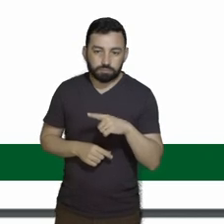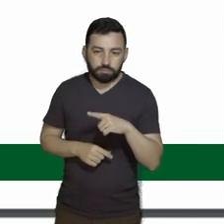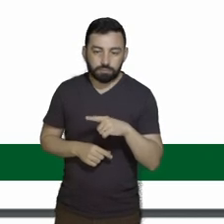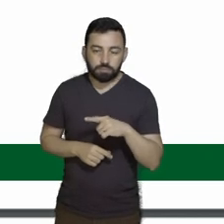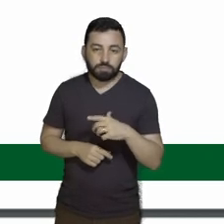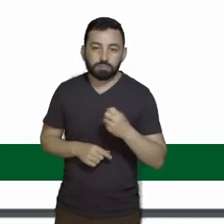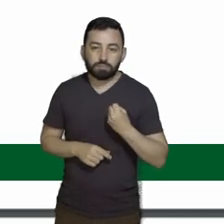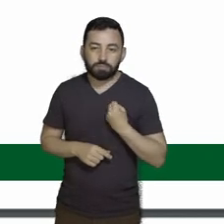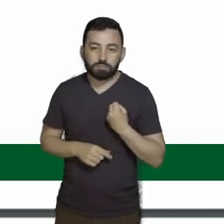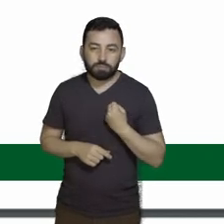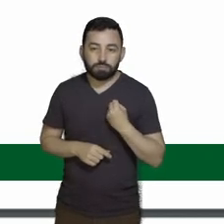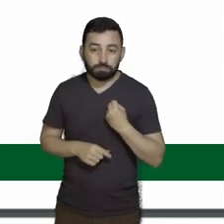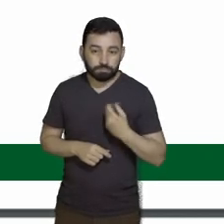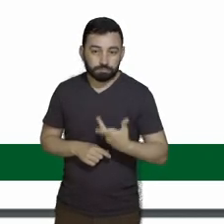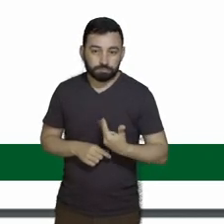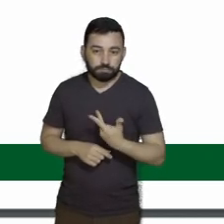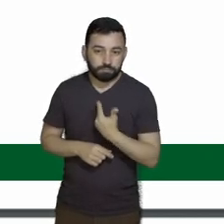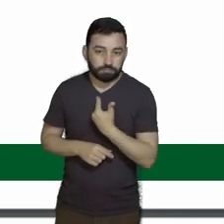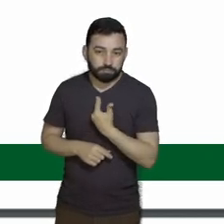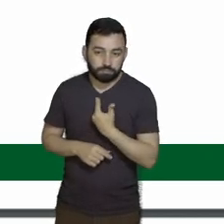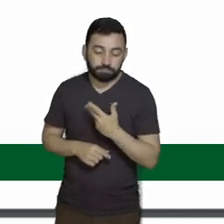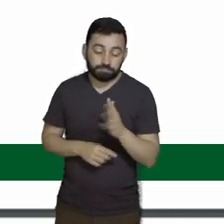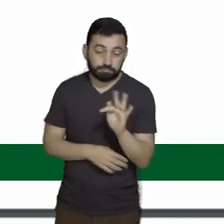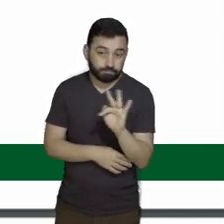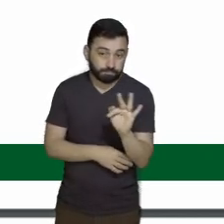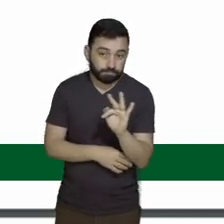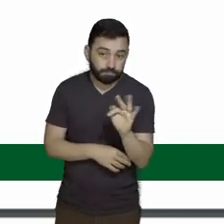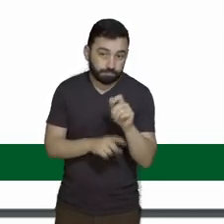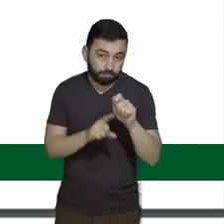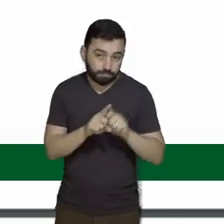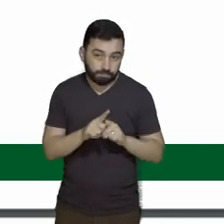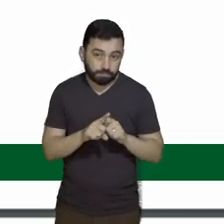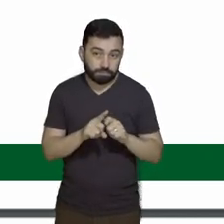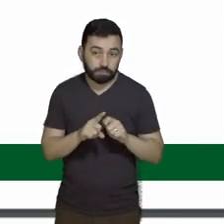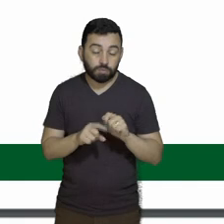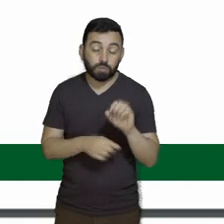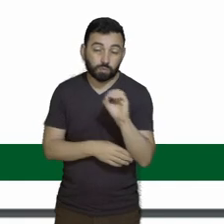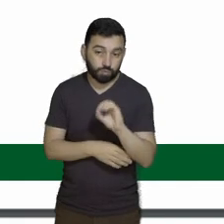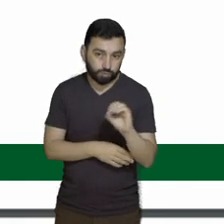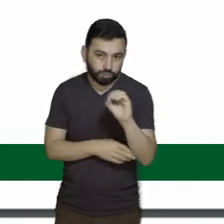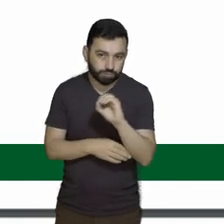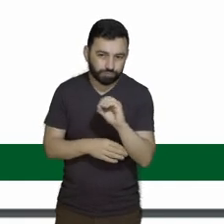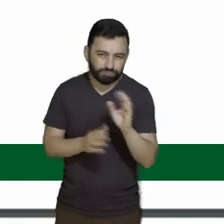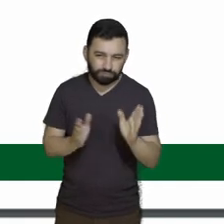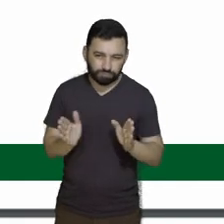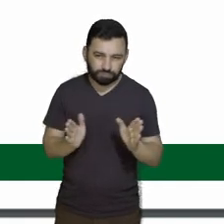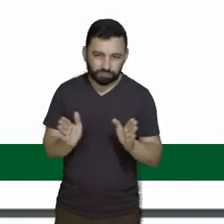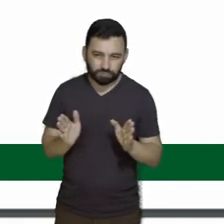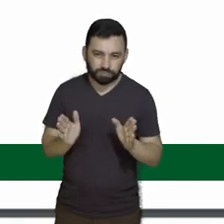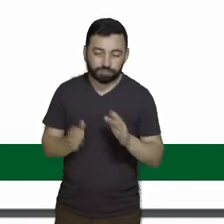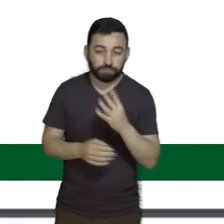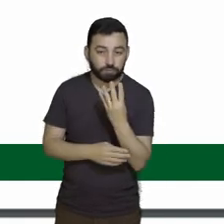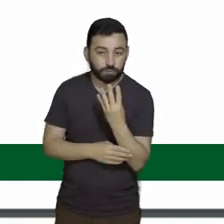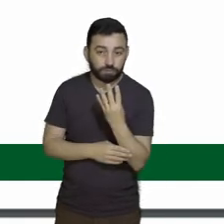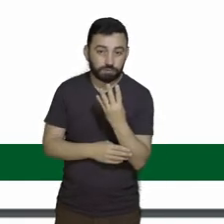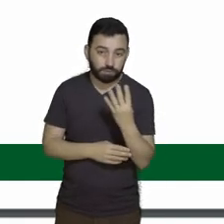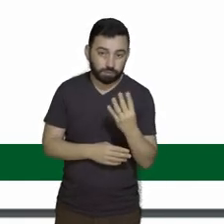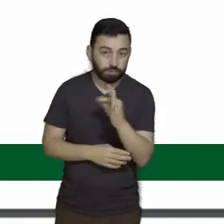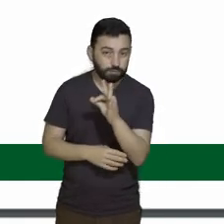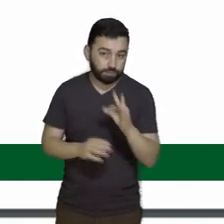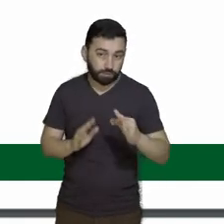números de cirurgias entre fevereiro e outubro, um aumento de